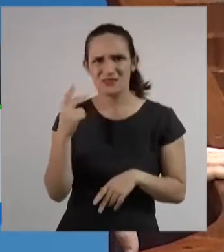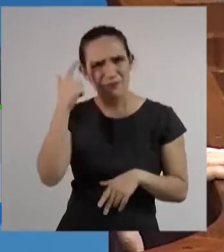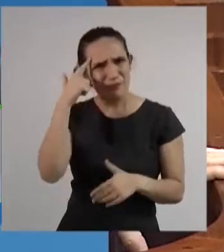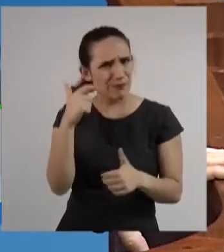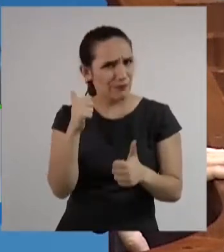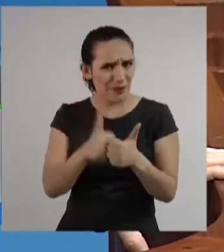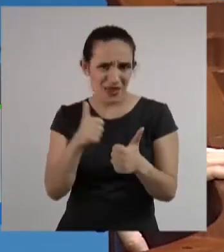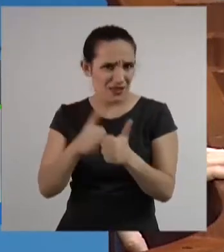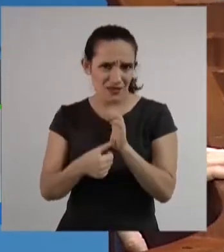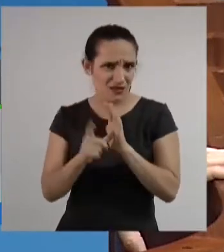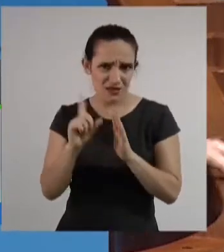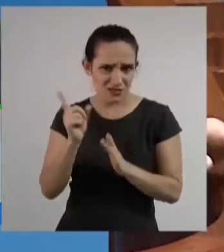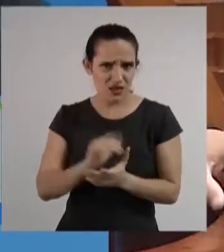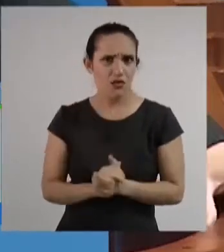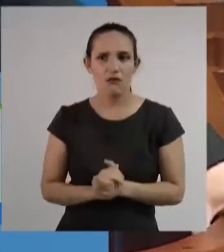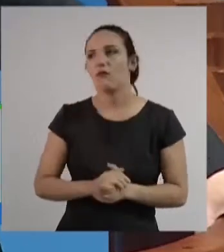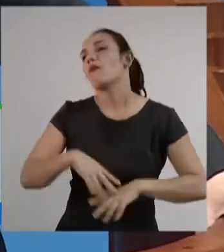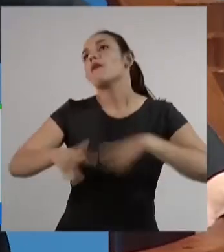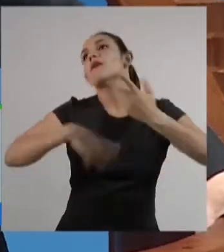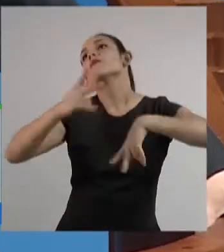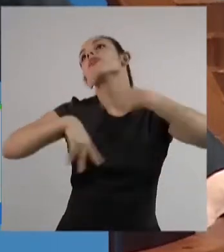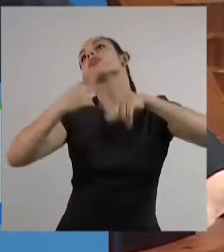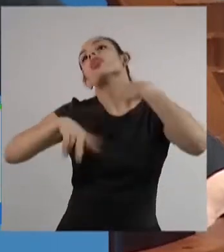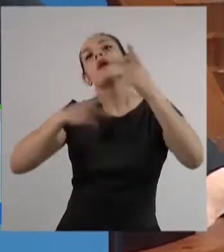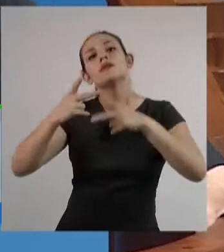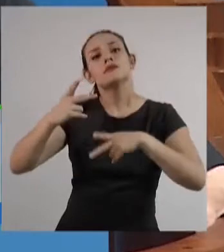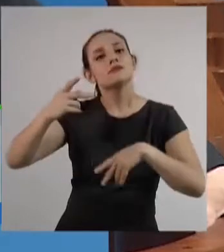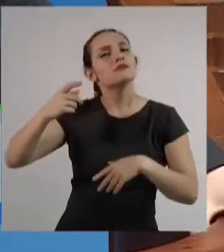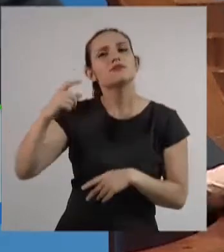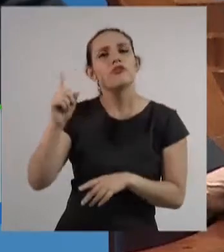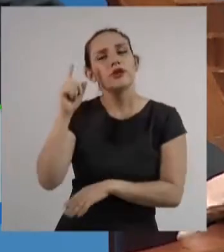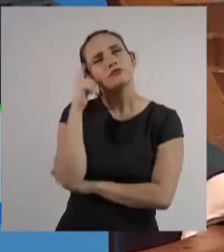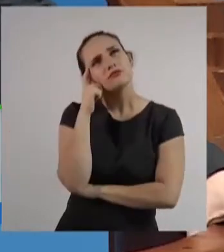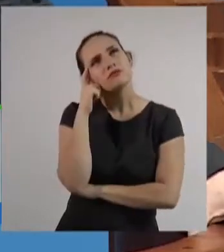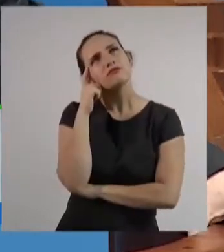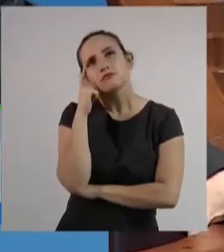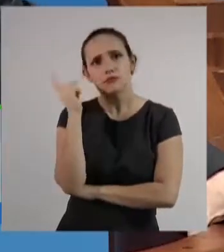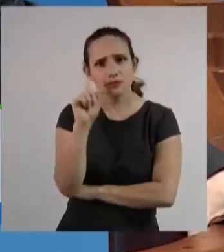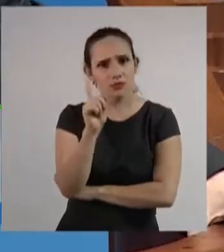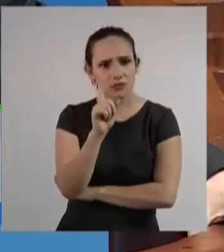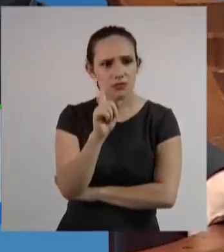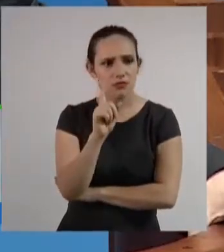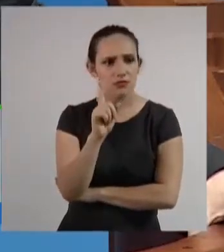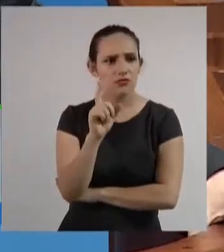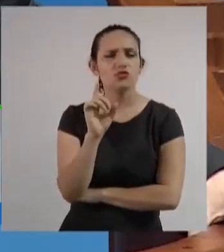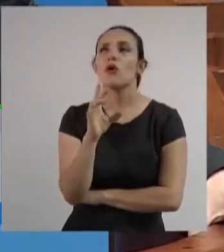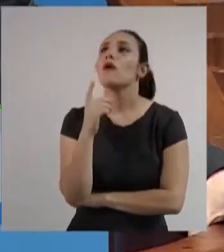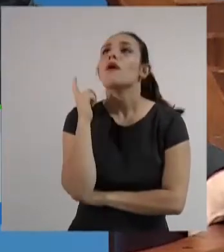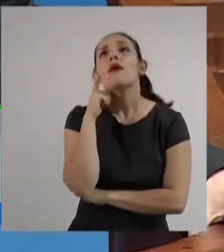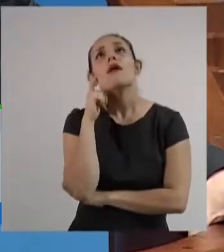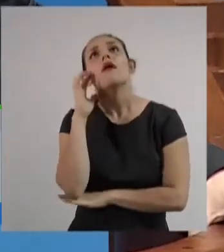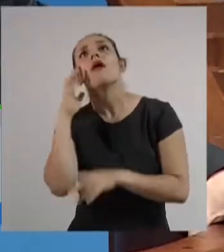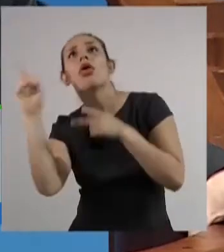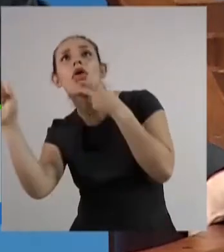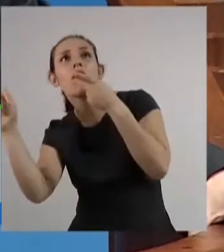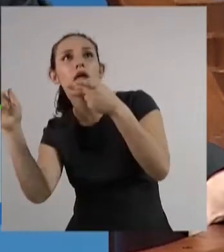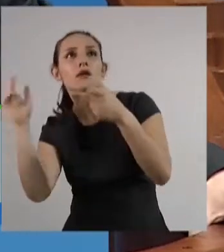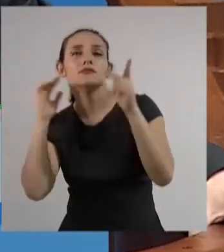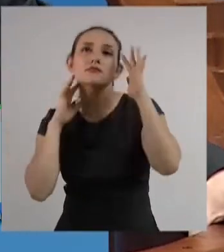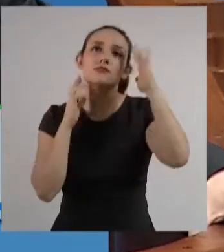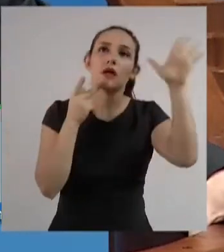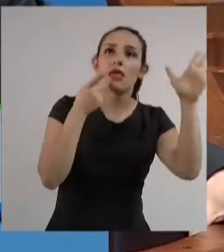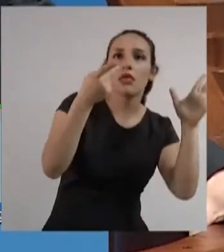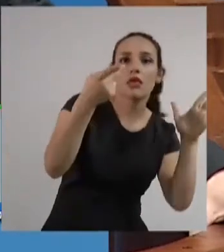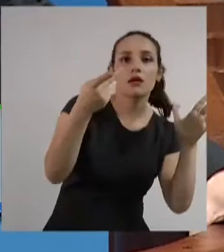refletir antes. Parece que fala, emite umas opiniões, parece que pensa alto, fica pensando alto